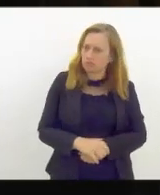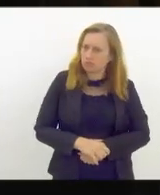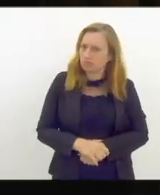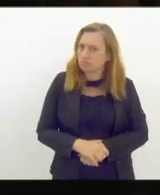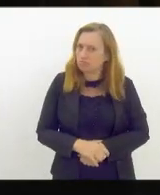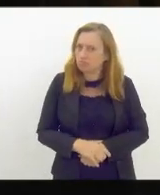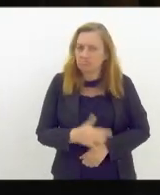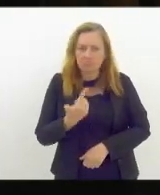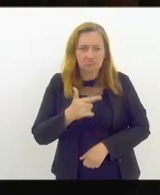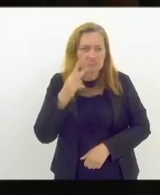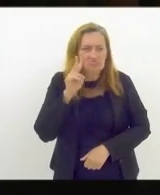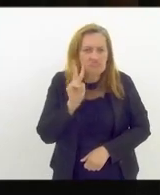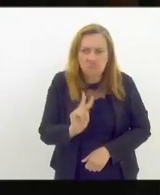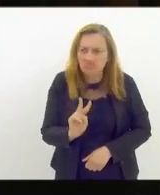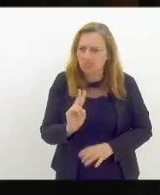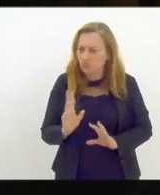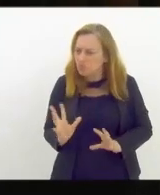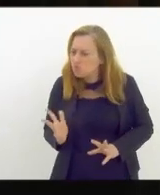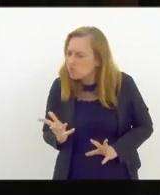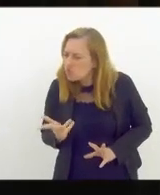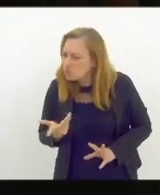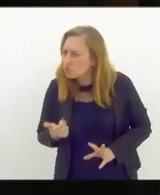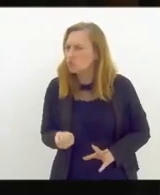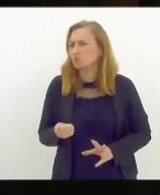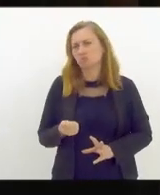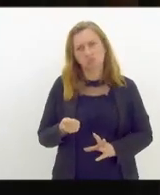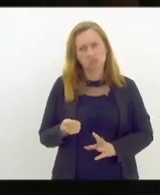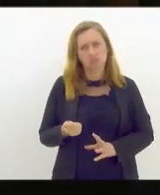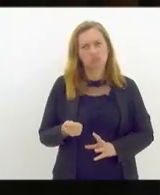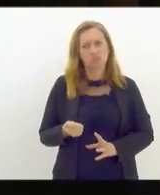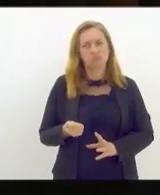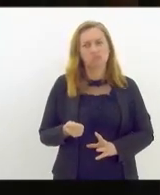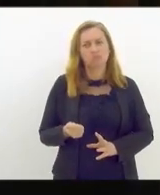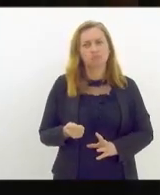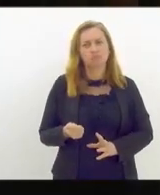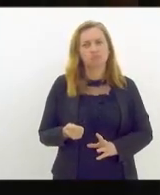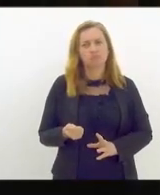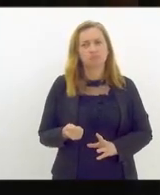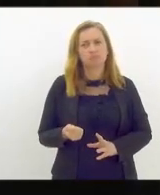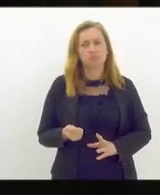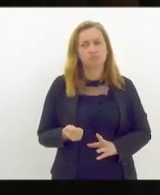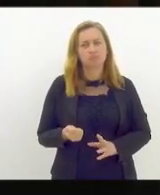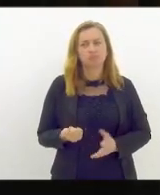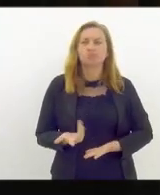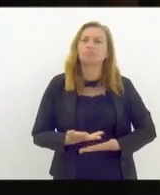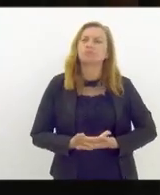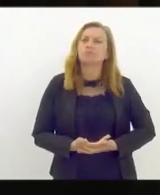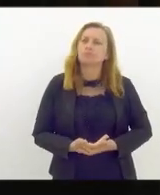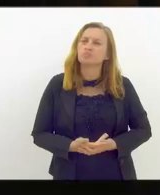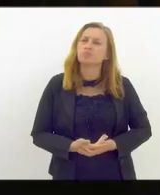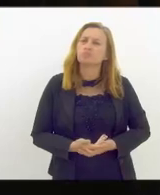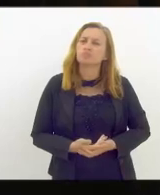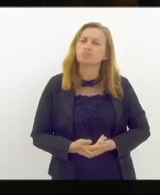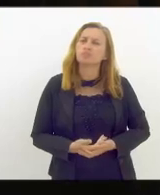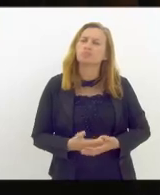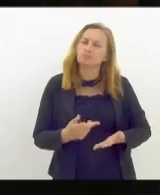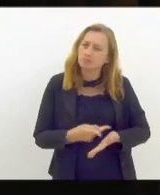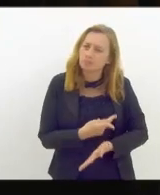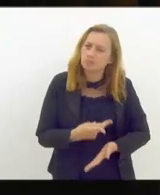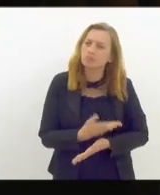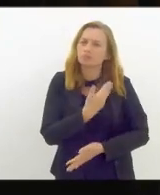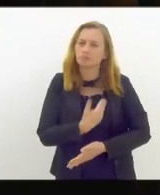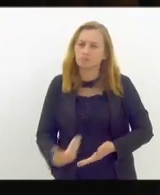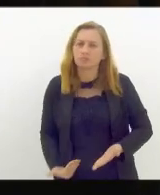não ter um olhar qualificado sobre as maiores mazelas desse governo que